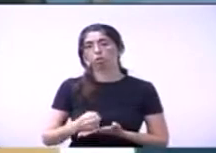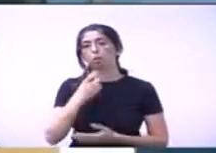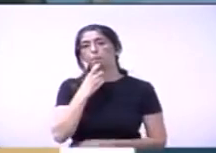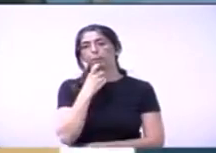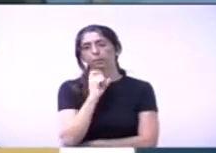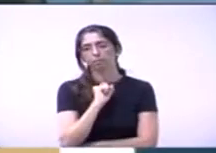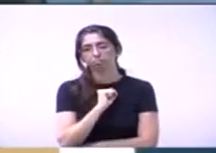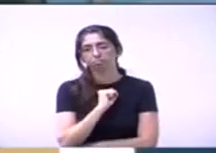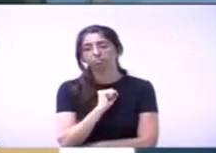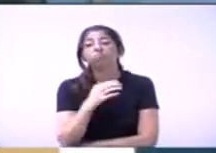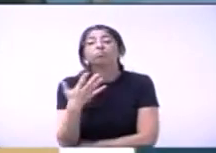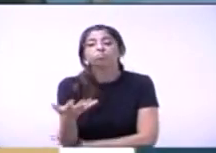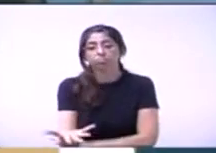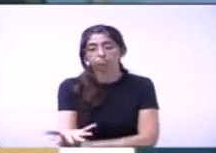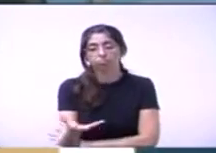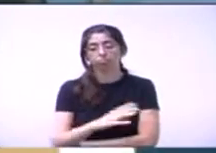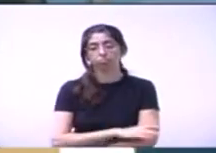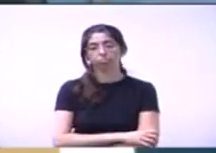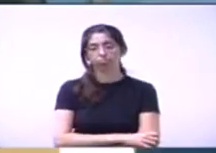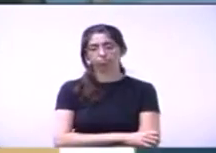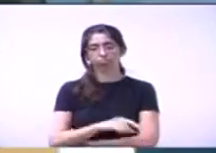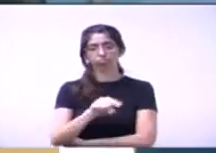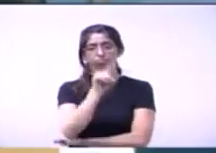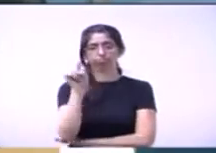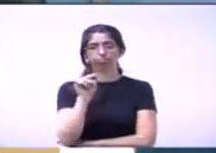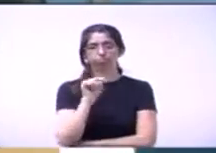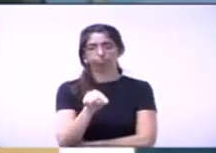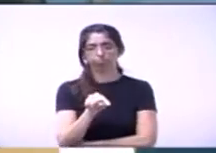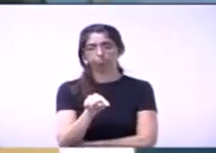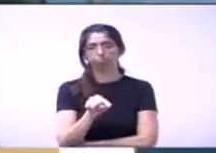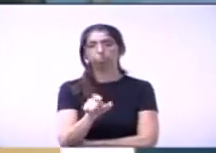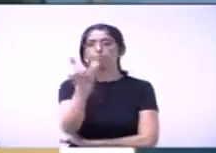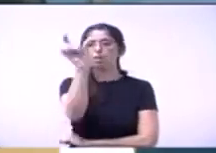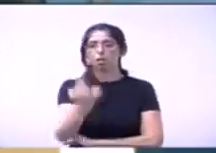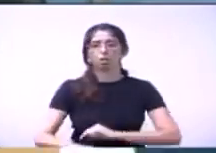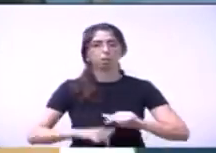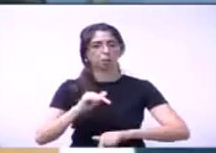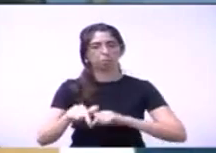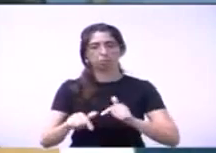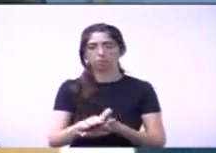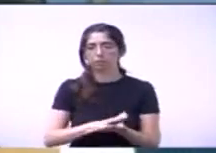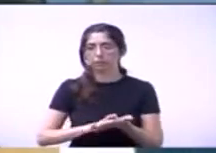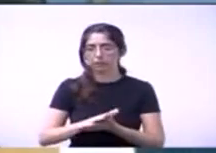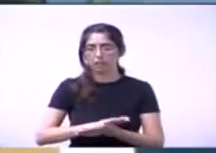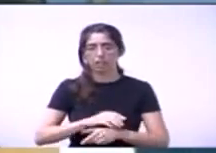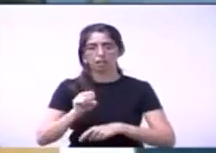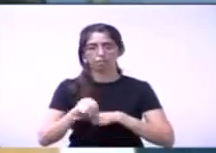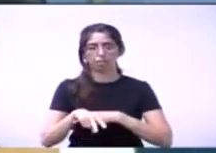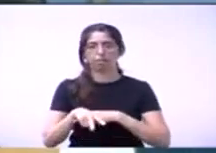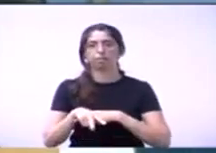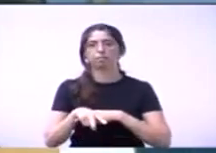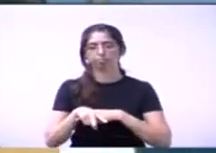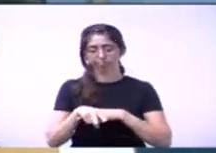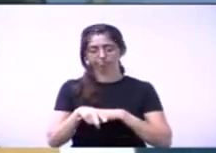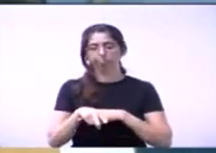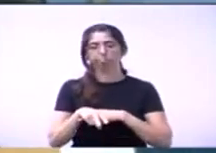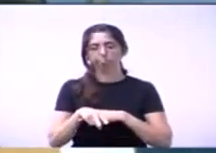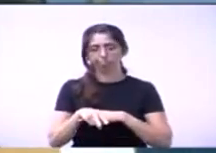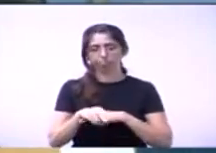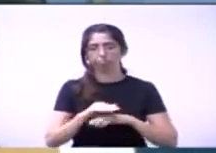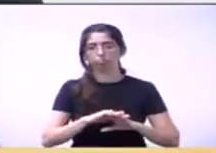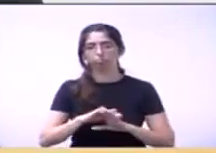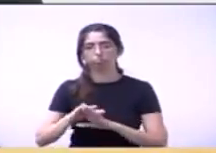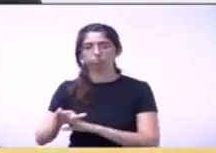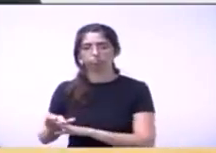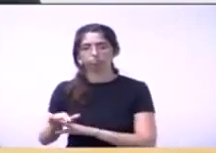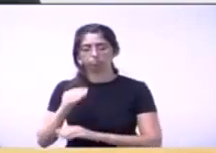em Campinas. E aí? O trabalhador vai ficar sem emprego de novo. A preocupação...